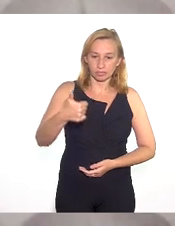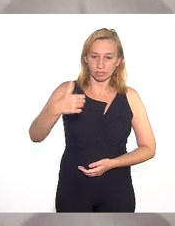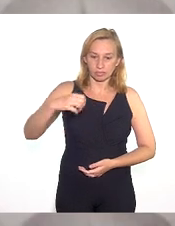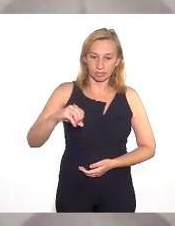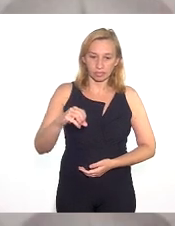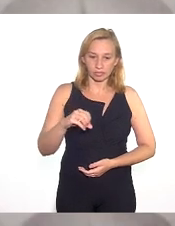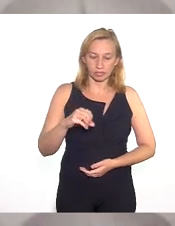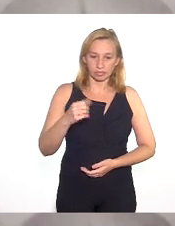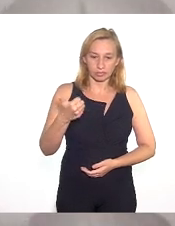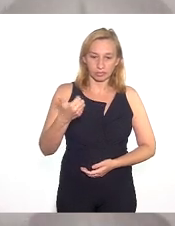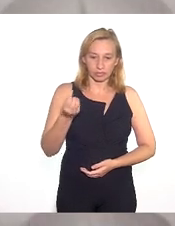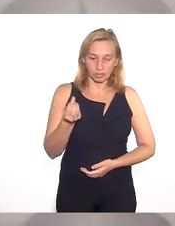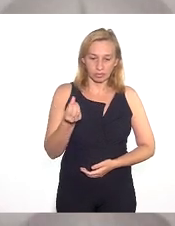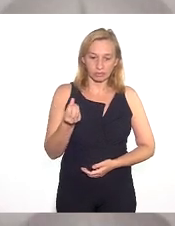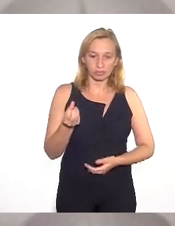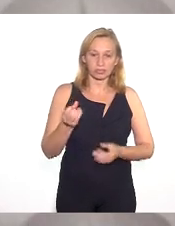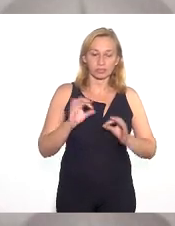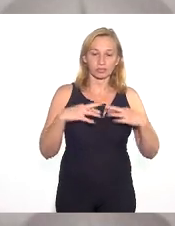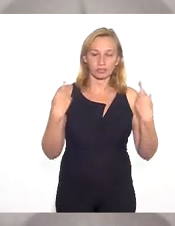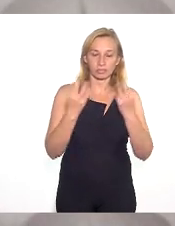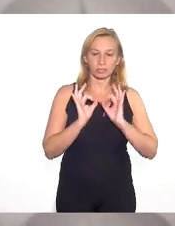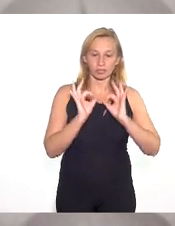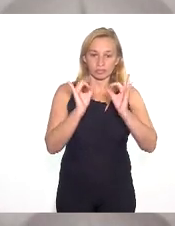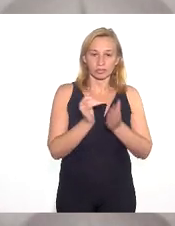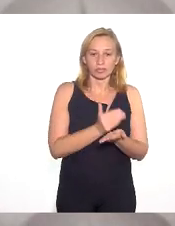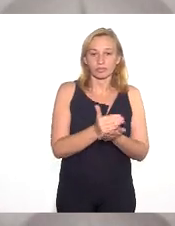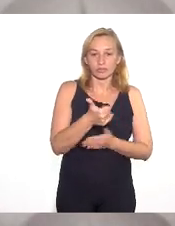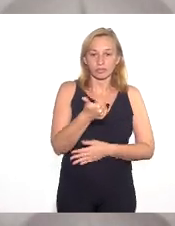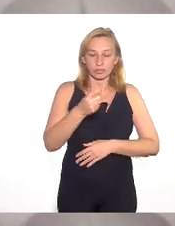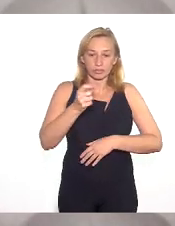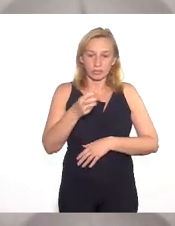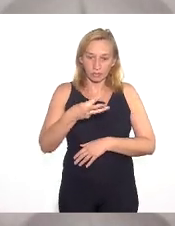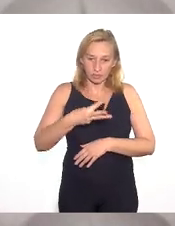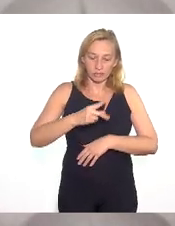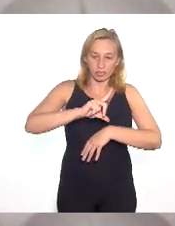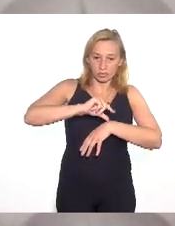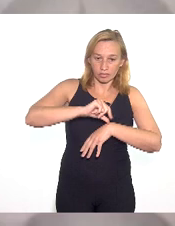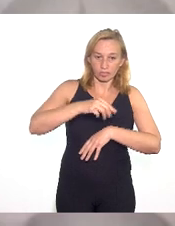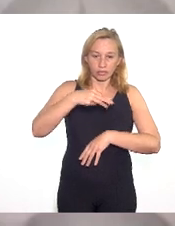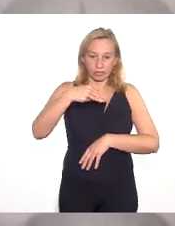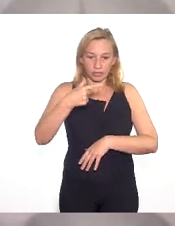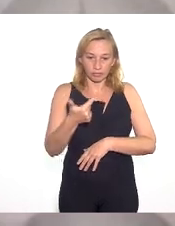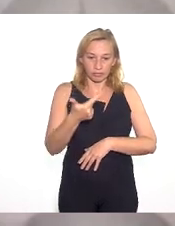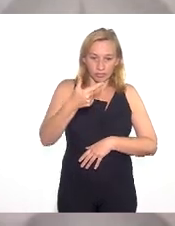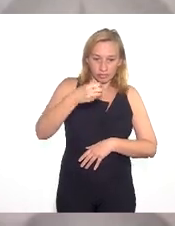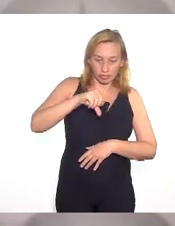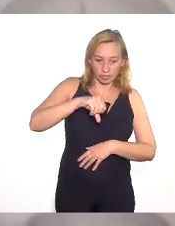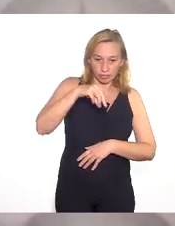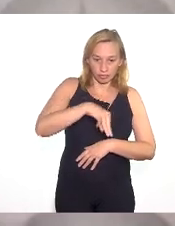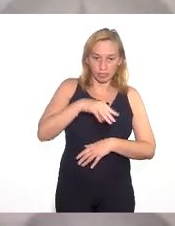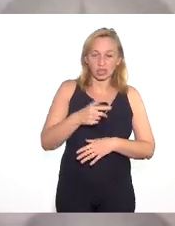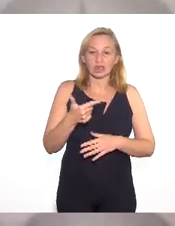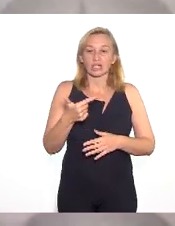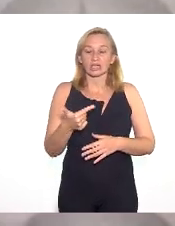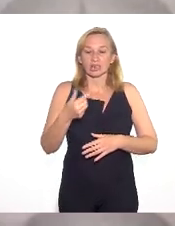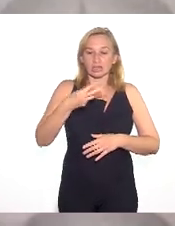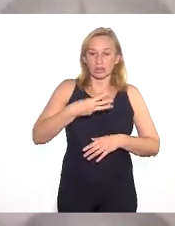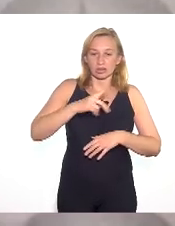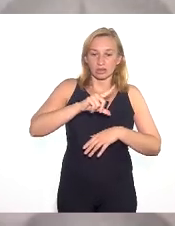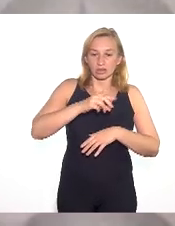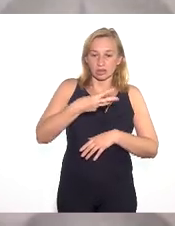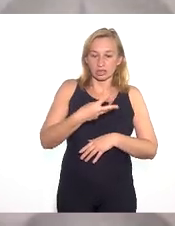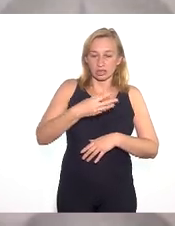116ª sessão extraordinária, que iniciada às 13 horas e 29 minutos, encerrou-se às 13 horas e 37